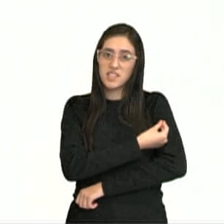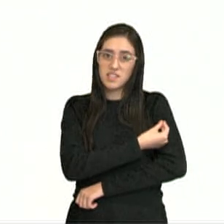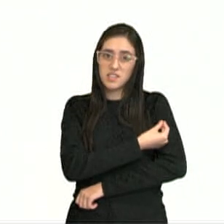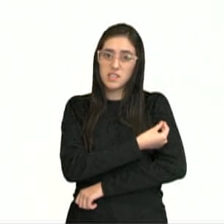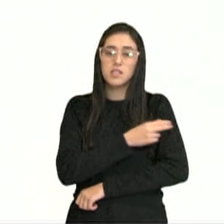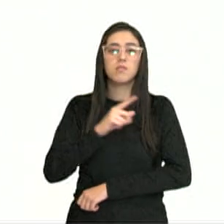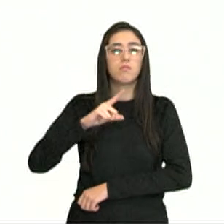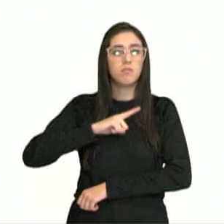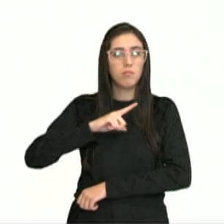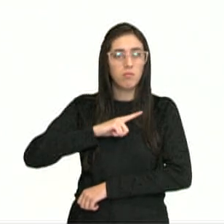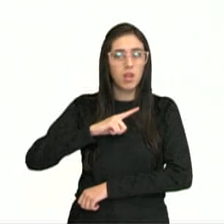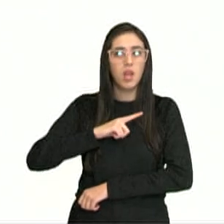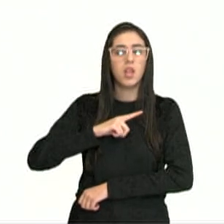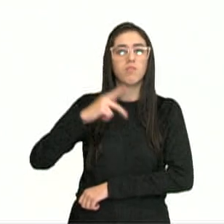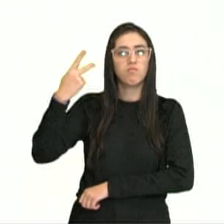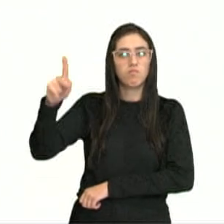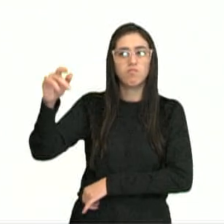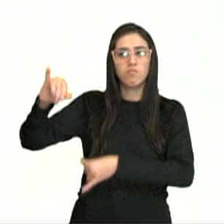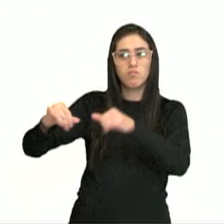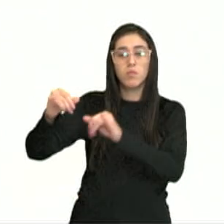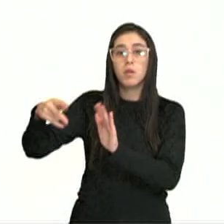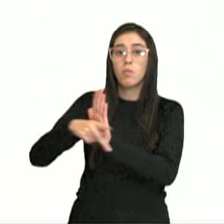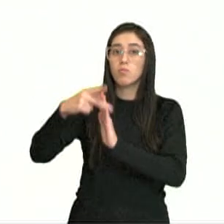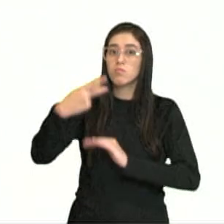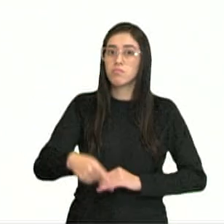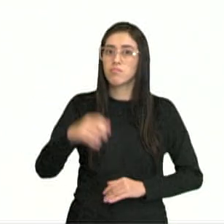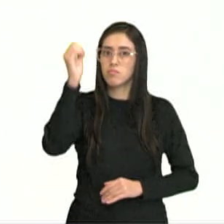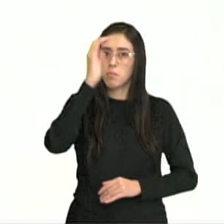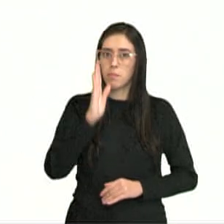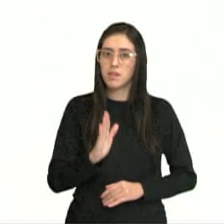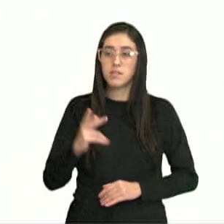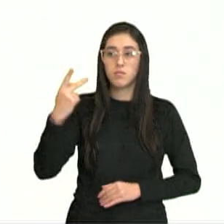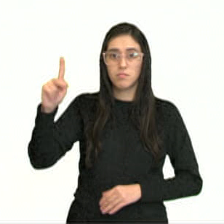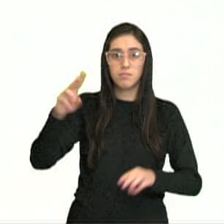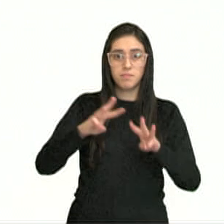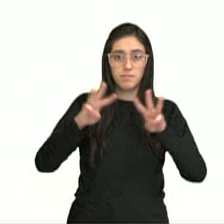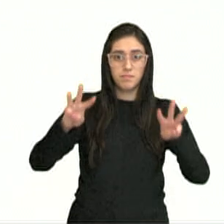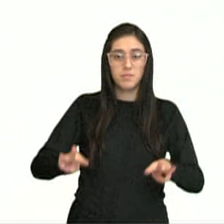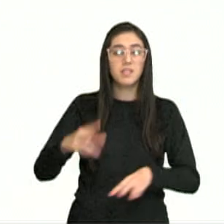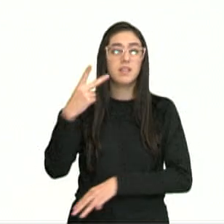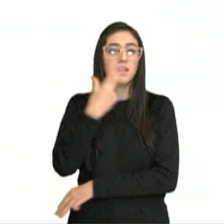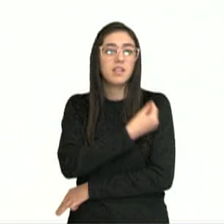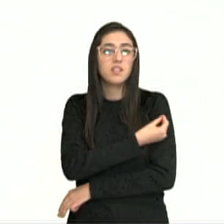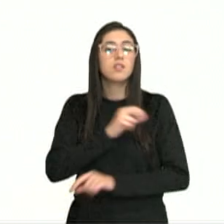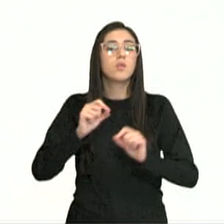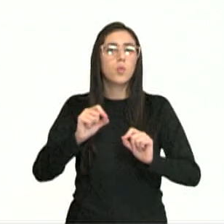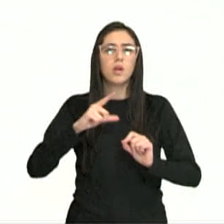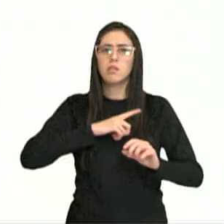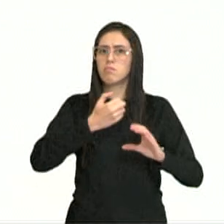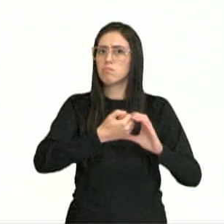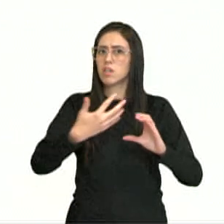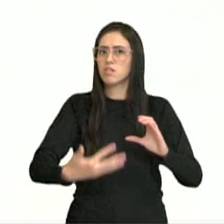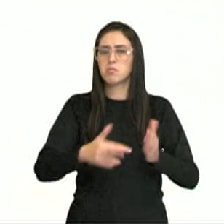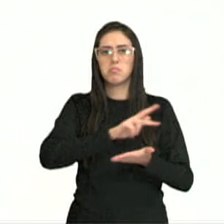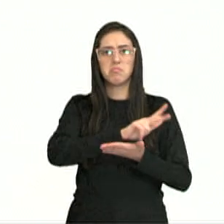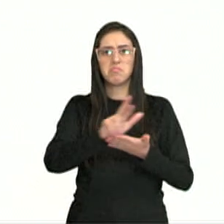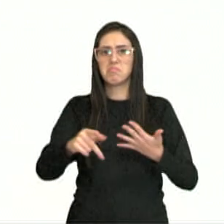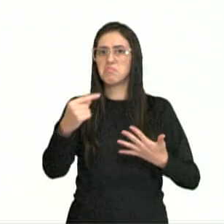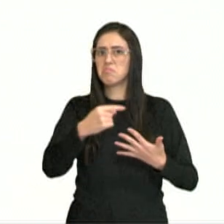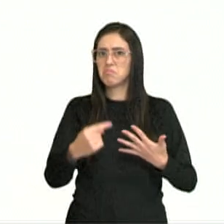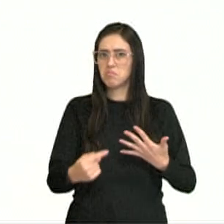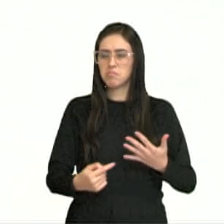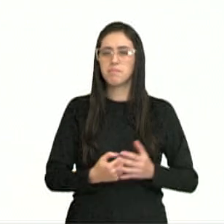insumos nacionais. A vacina da UFPR tem características multifuncionais.